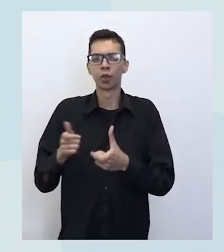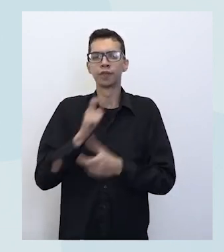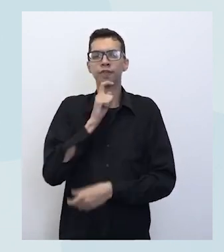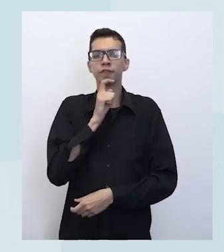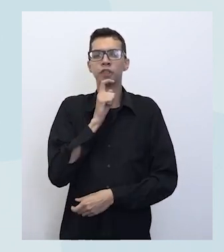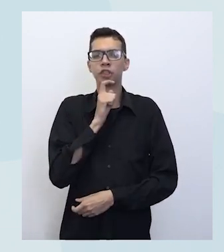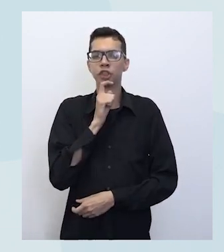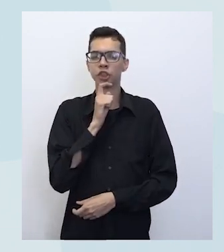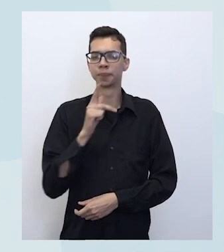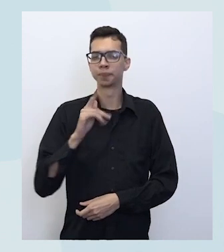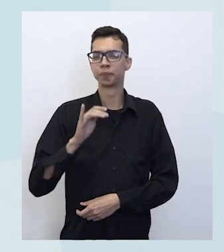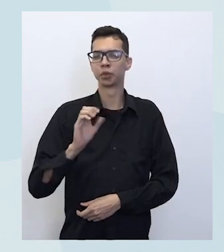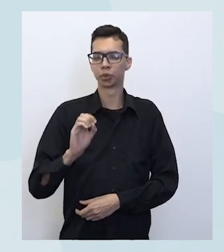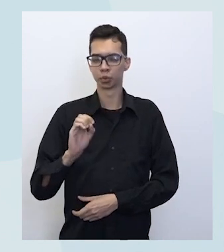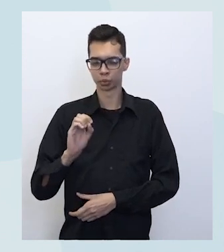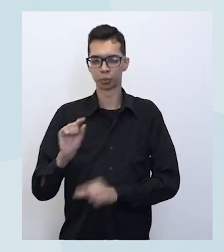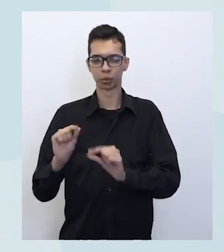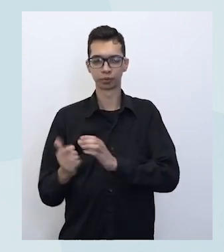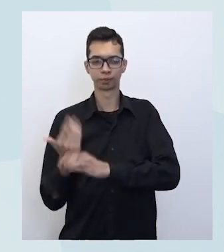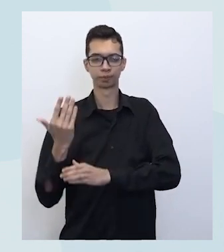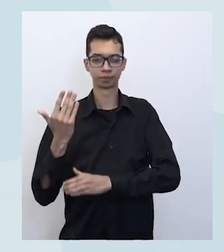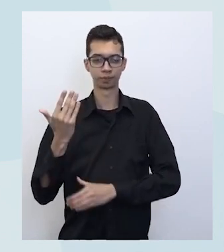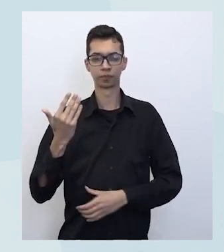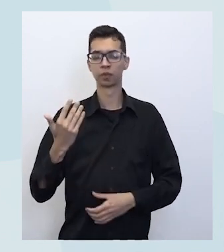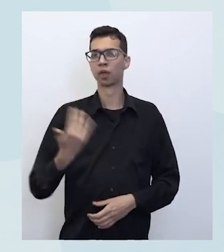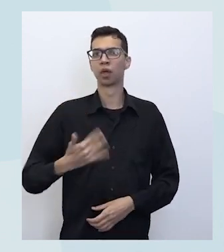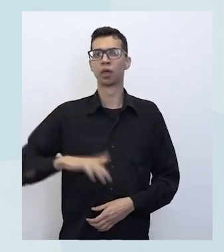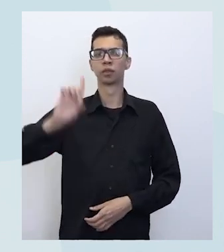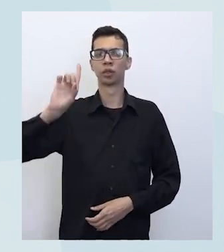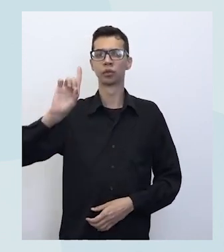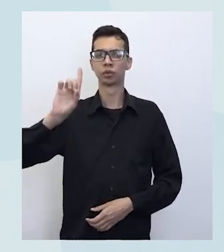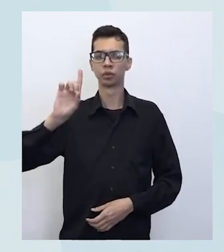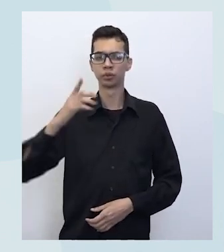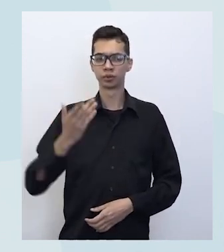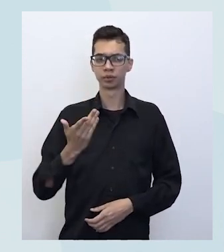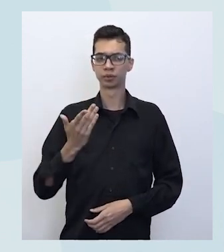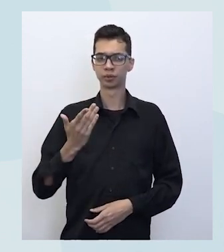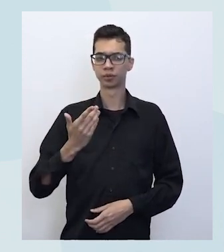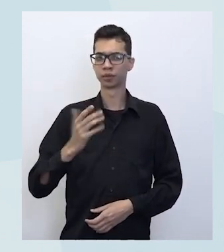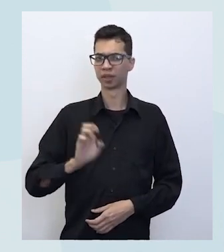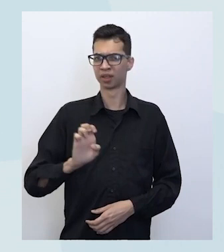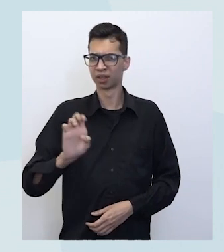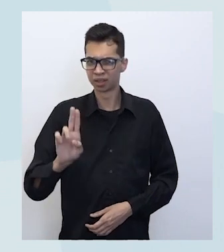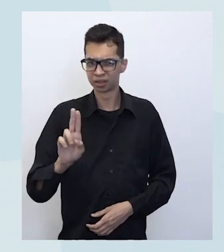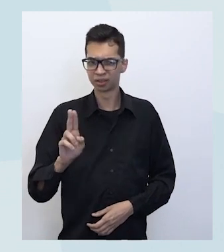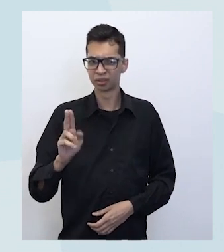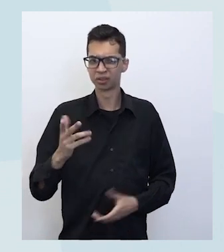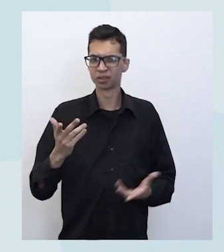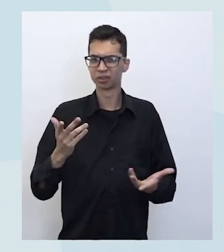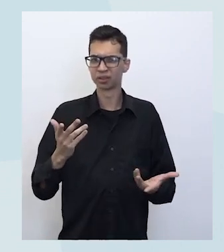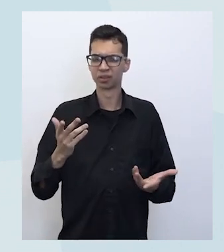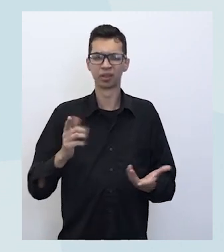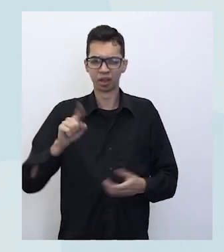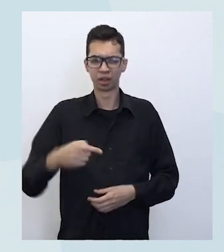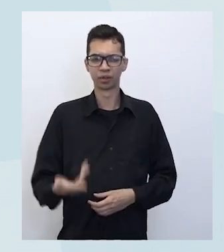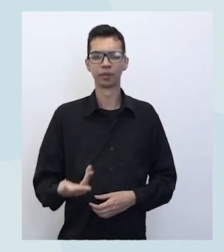ramo. Saberes novas do meu amado, ai Deus, eu é? Saberes novas do meu amigo, aquele que mentiu do que pôs comigo,